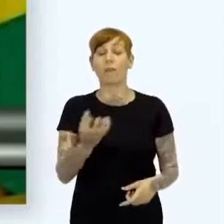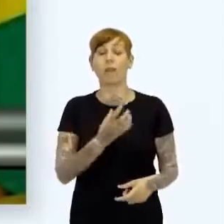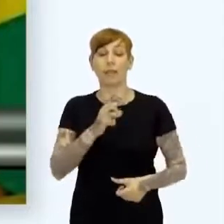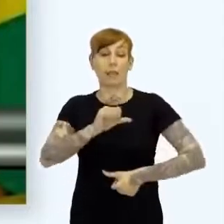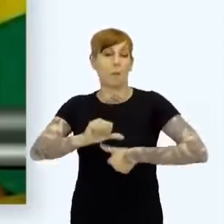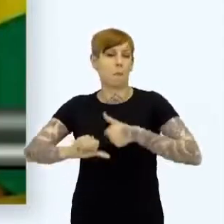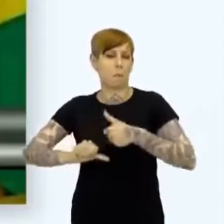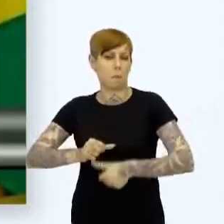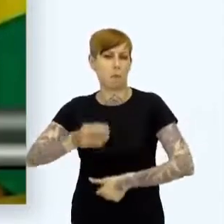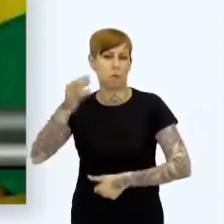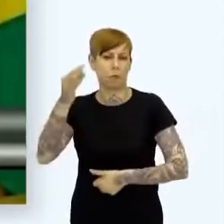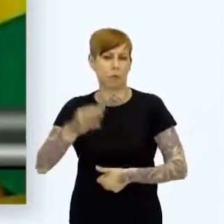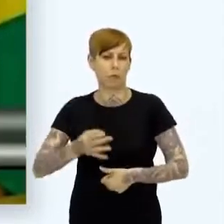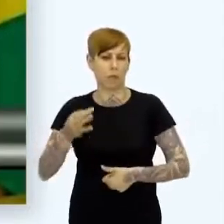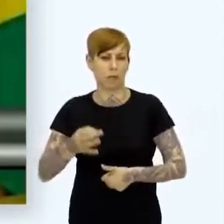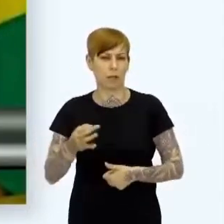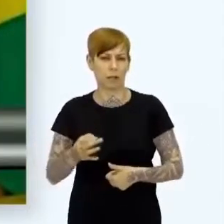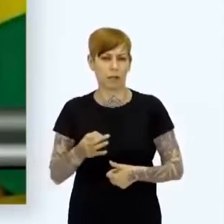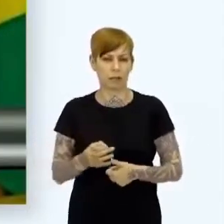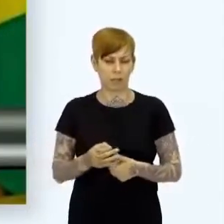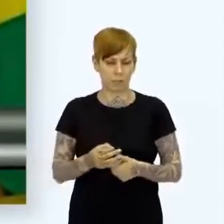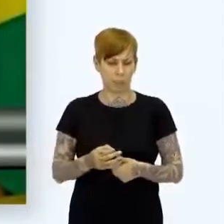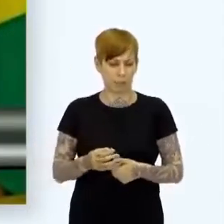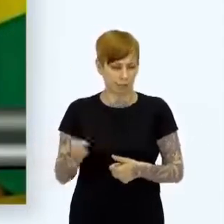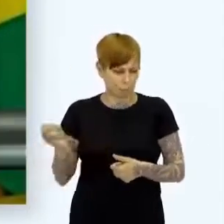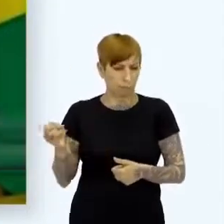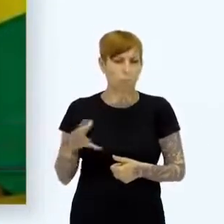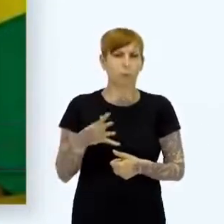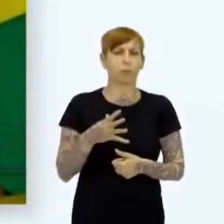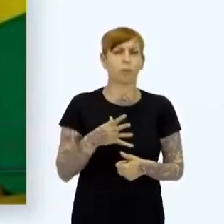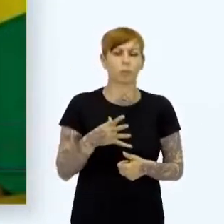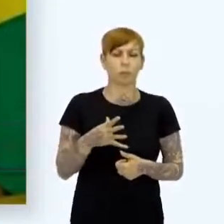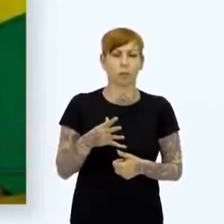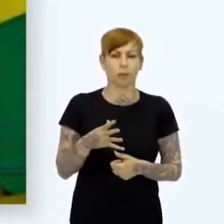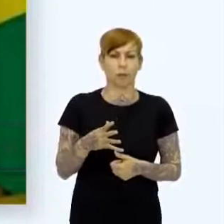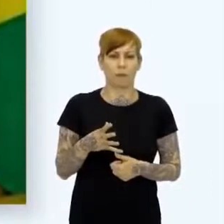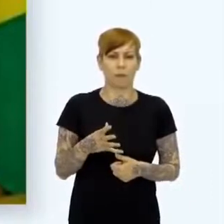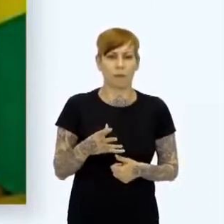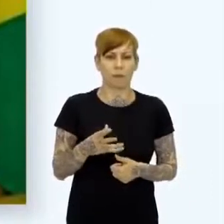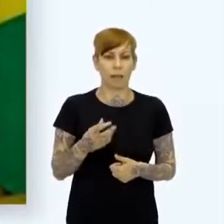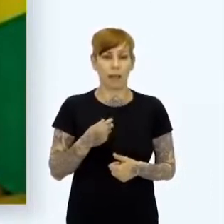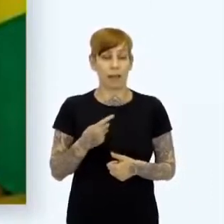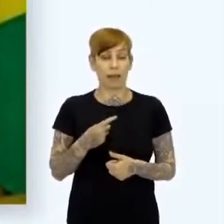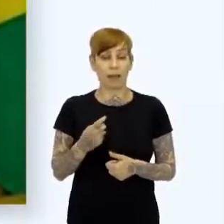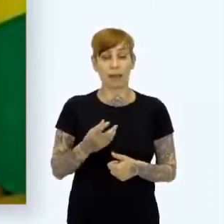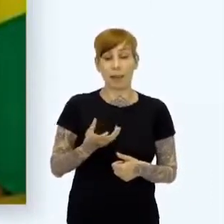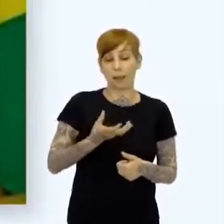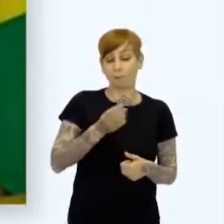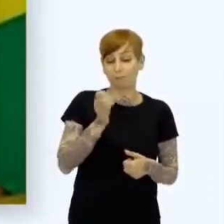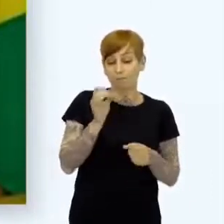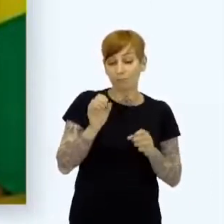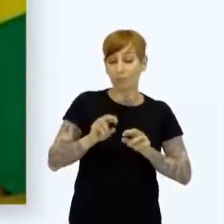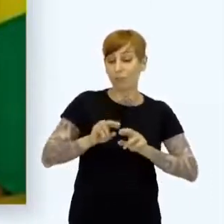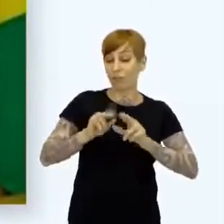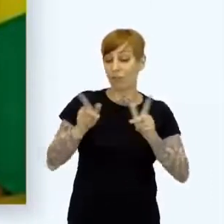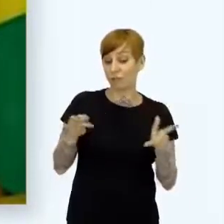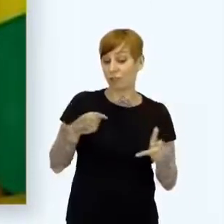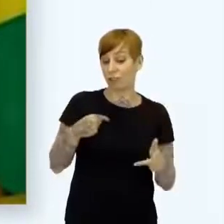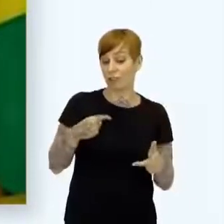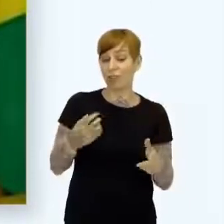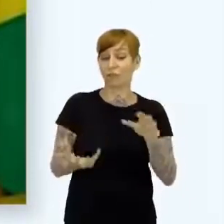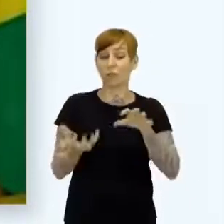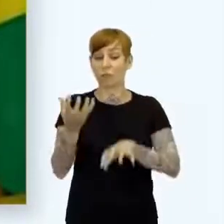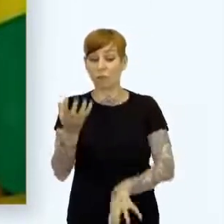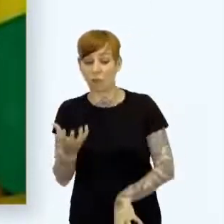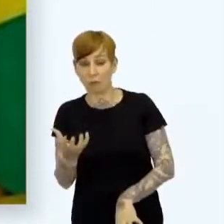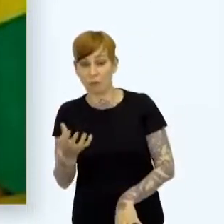concretas, eu diria arrojadas, no sentido de que ia na contramão do que pensava o Congresso e do